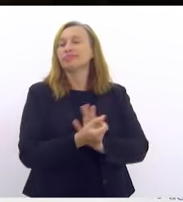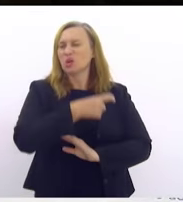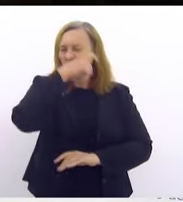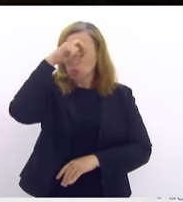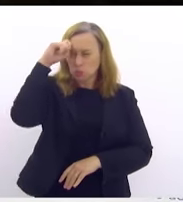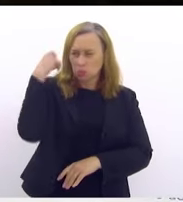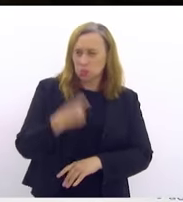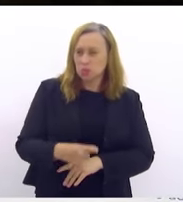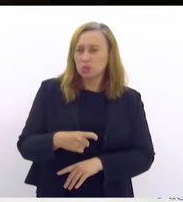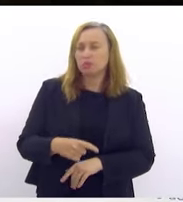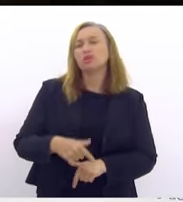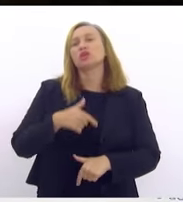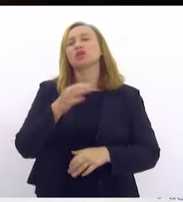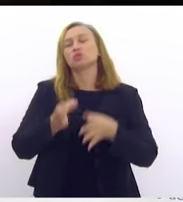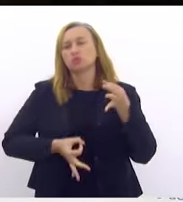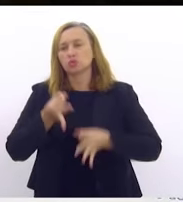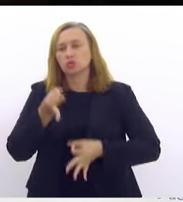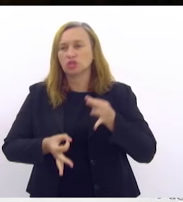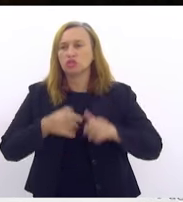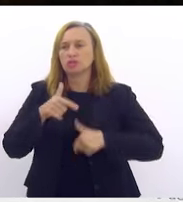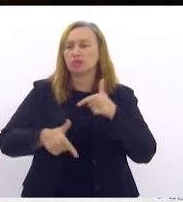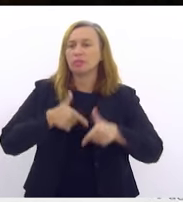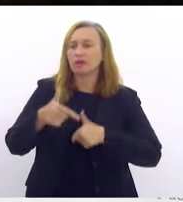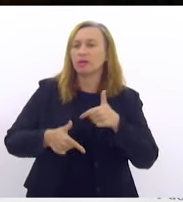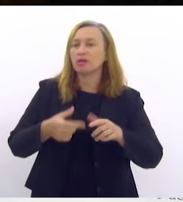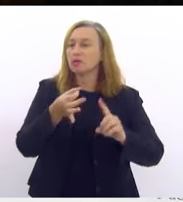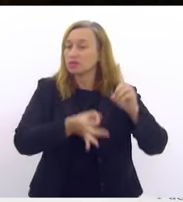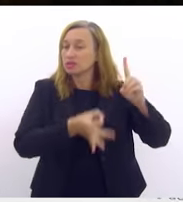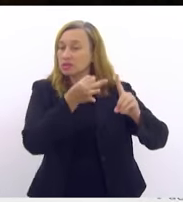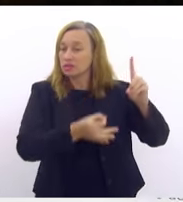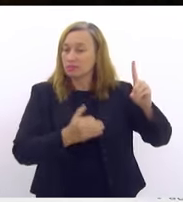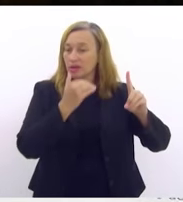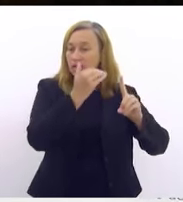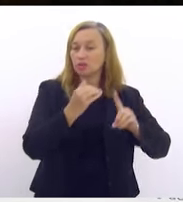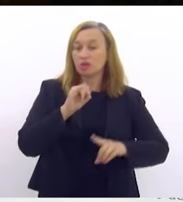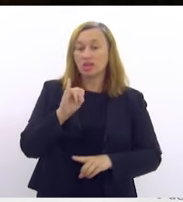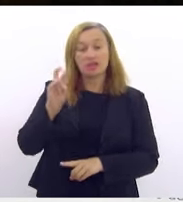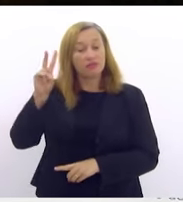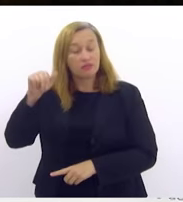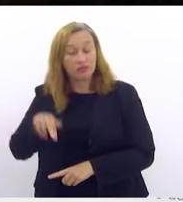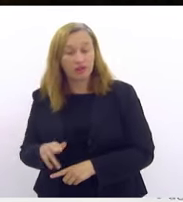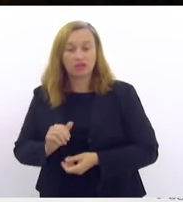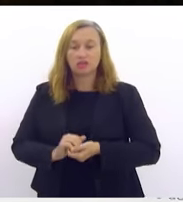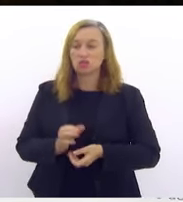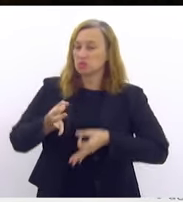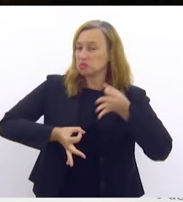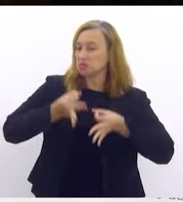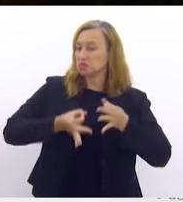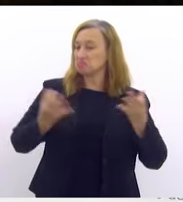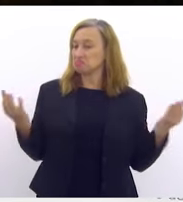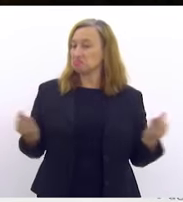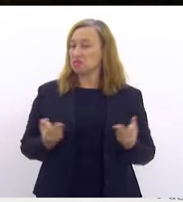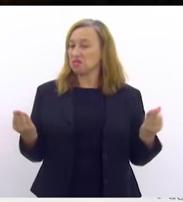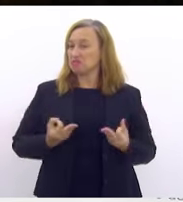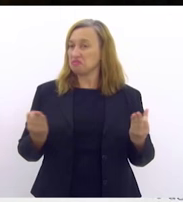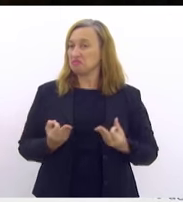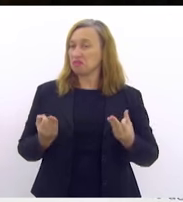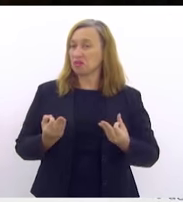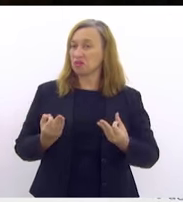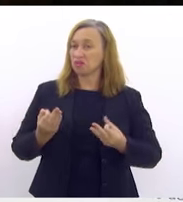à justiça do trabalho O desembargador Ivan alemão tornou-se não apenas um jurista exemplar mas também uma figura